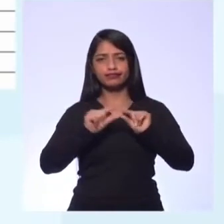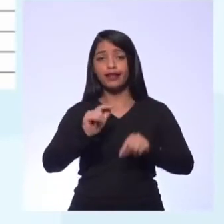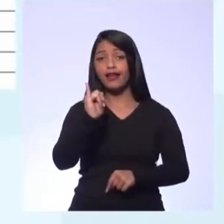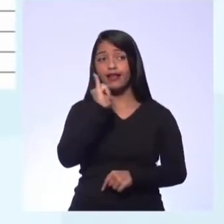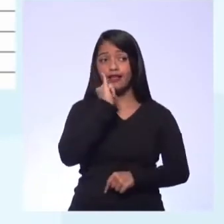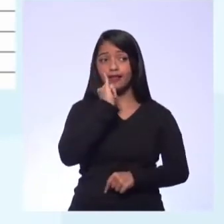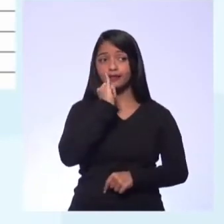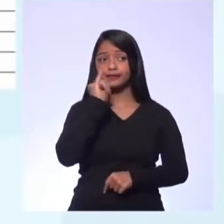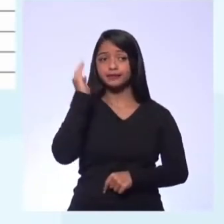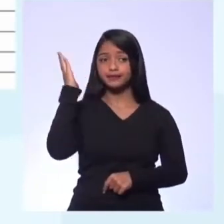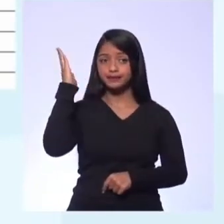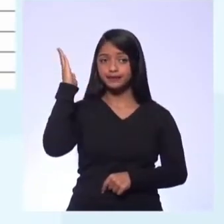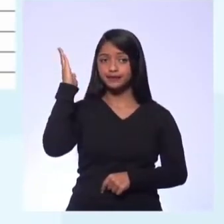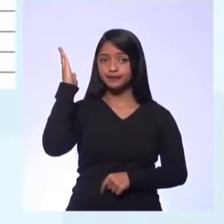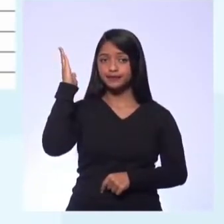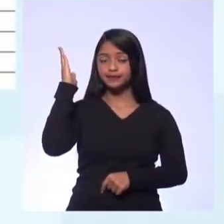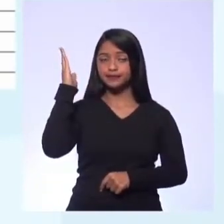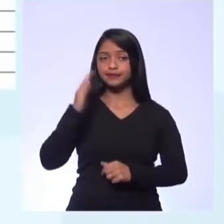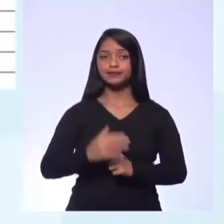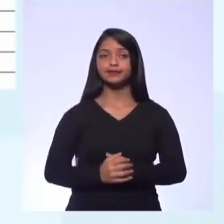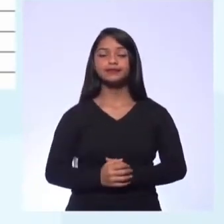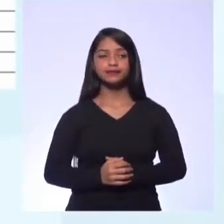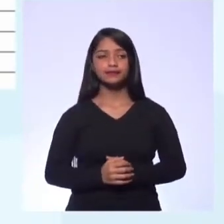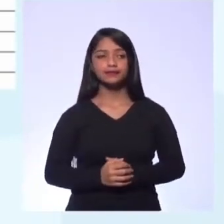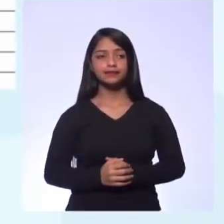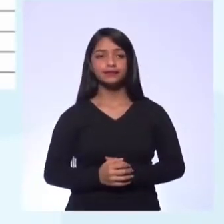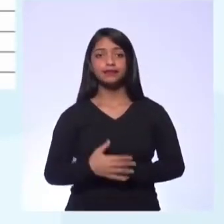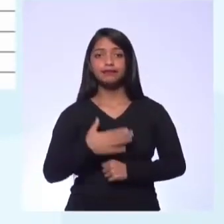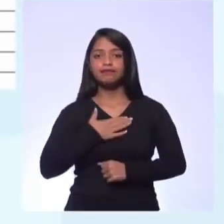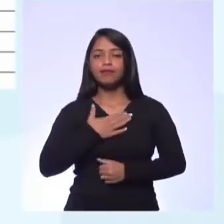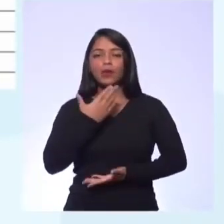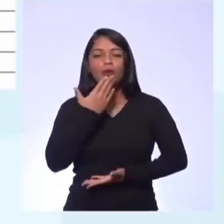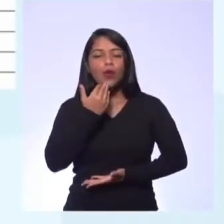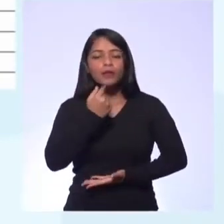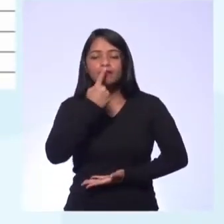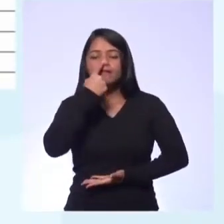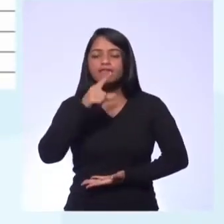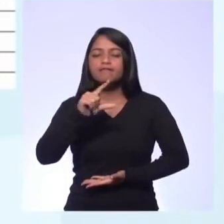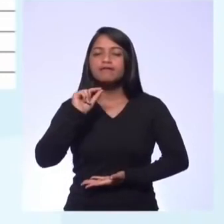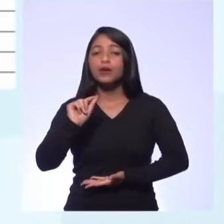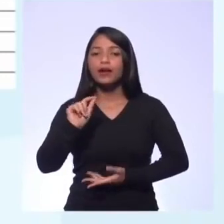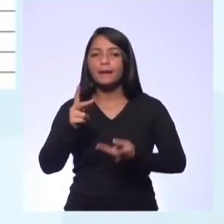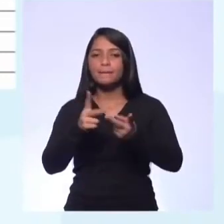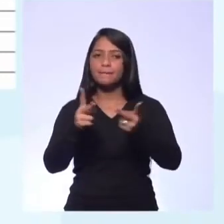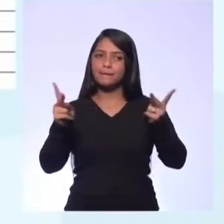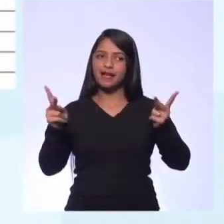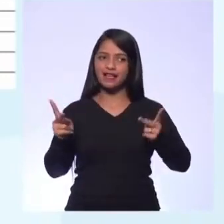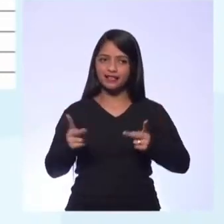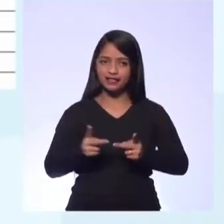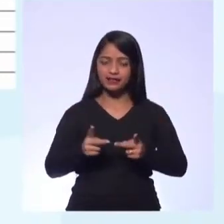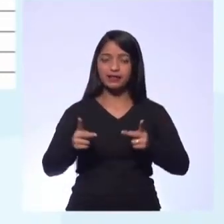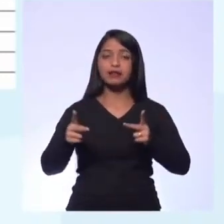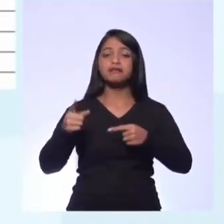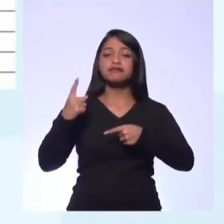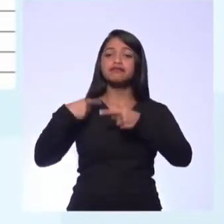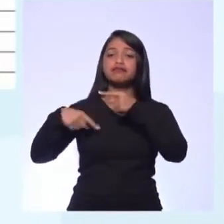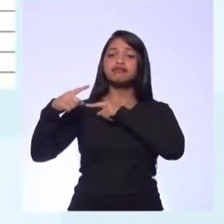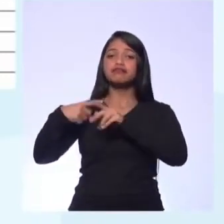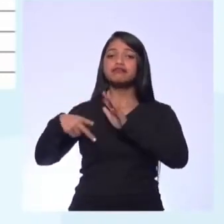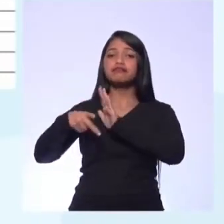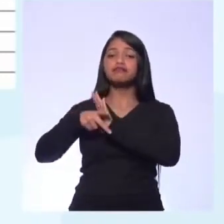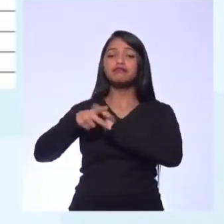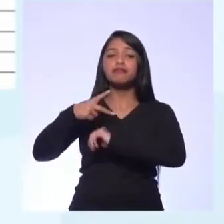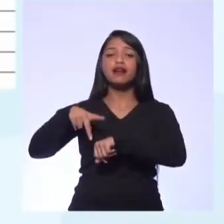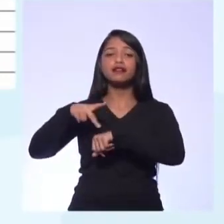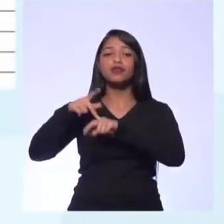favorite dish is pizza. É para traduzir? Sim. Meu prato favorito é pizza. It's an Italian dish. Esse é um prato italiano. É um